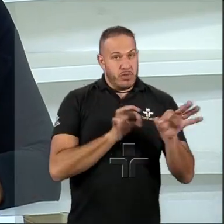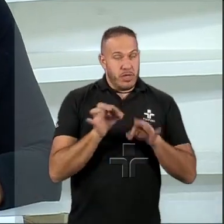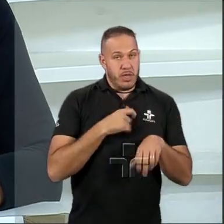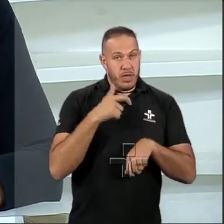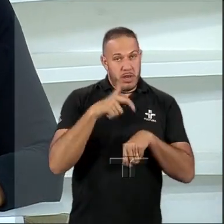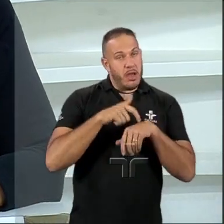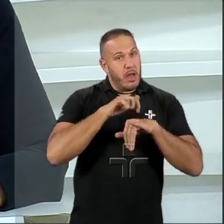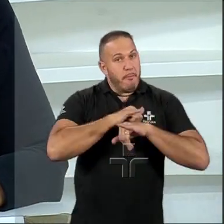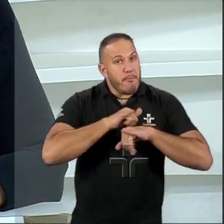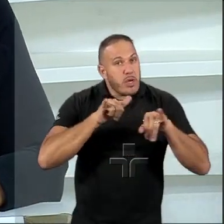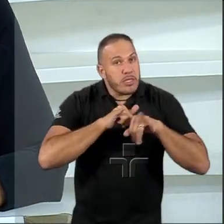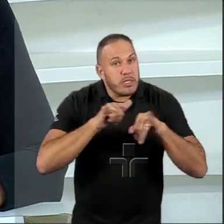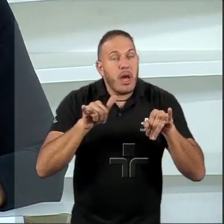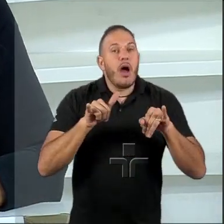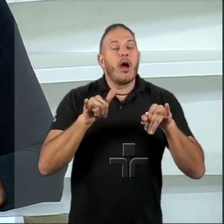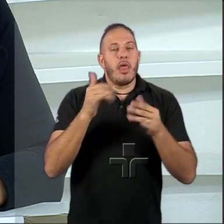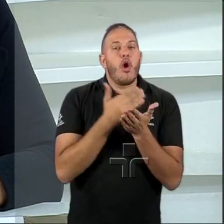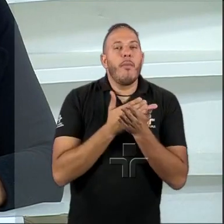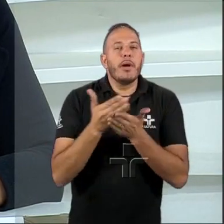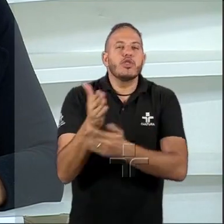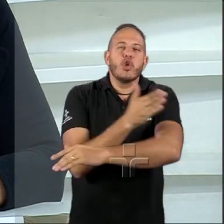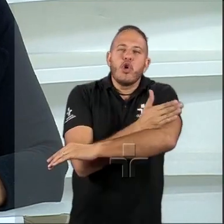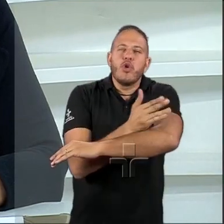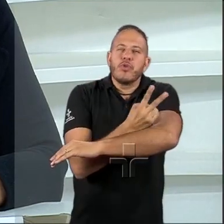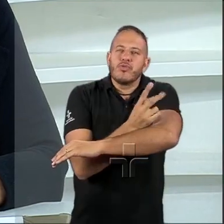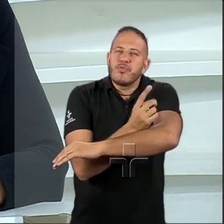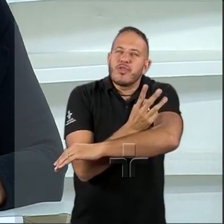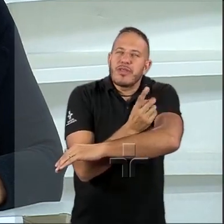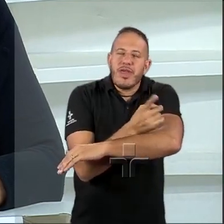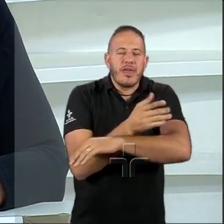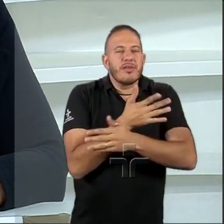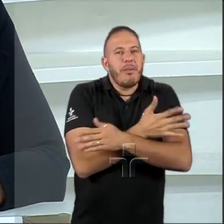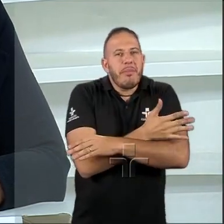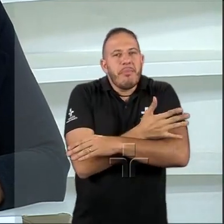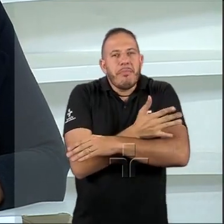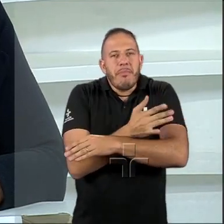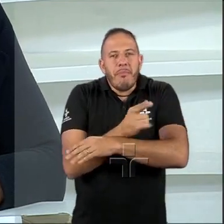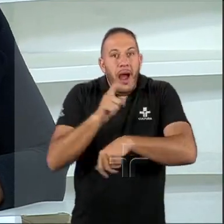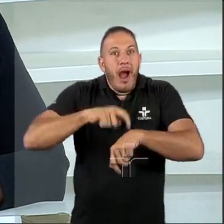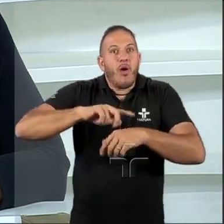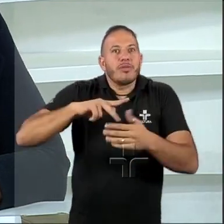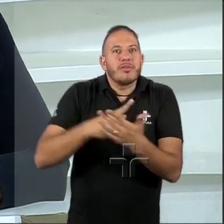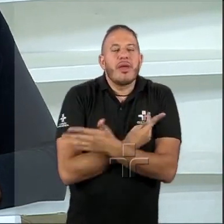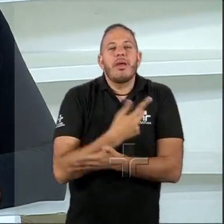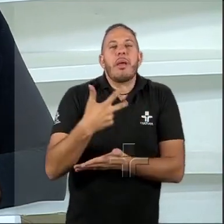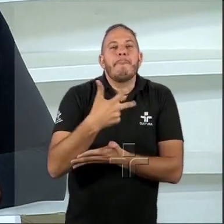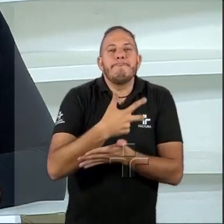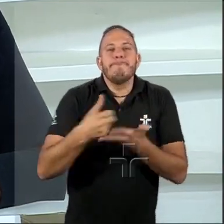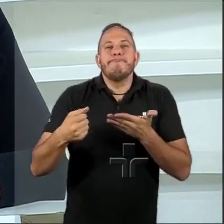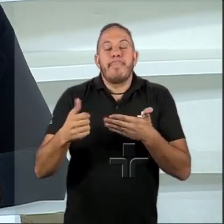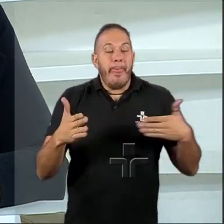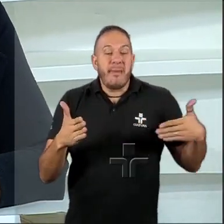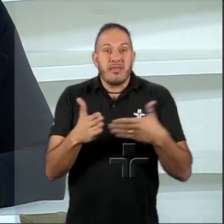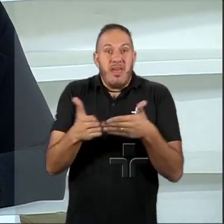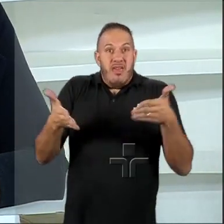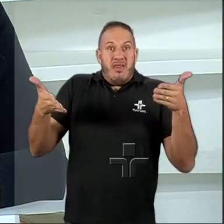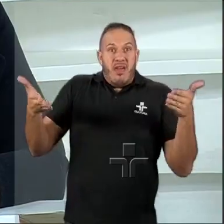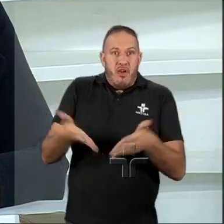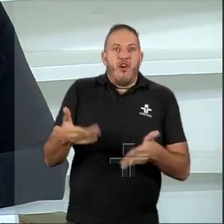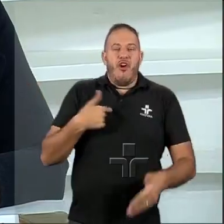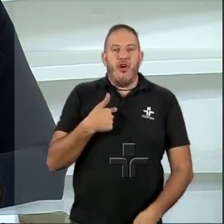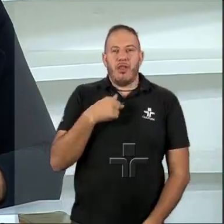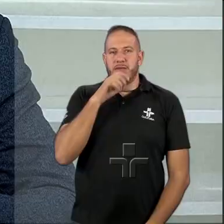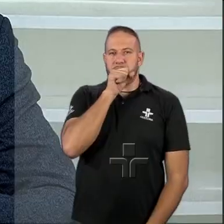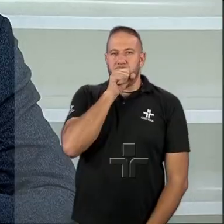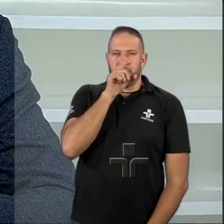iniciaram em 2013, invadiram o impeachment e chegaram aqui até às vésperas da eleição, no último fim de